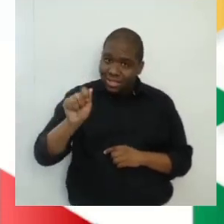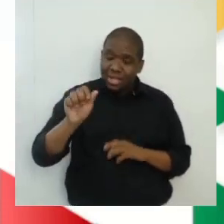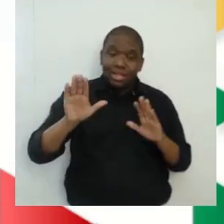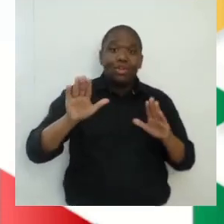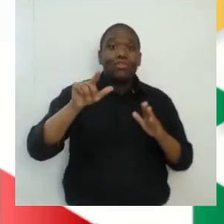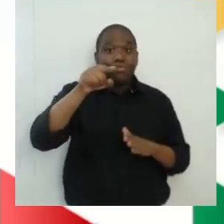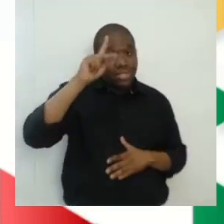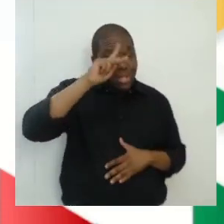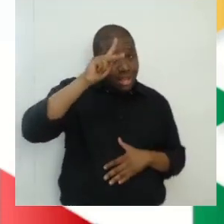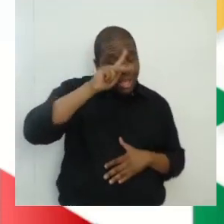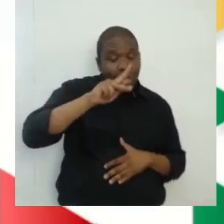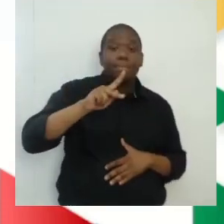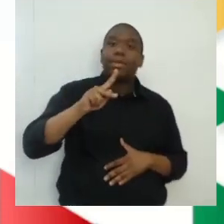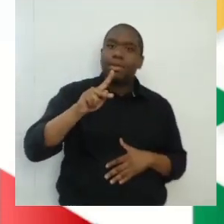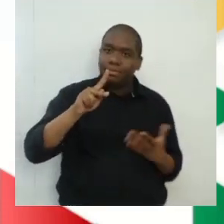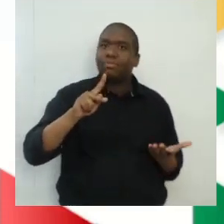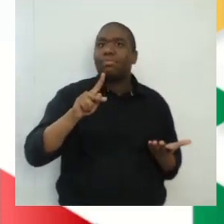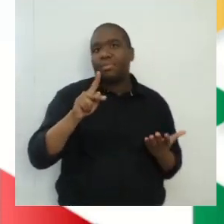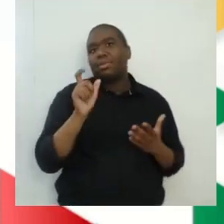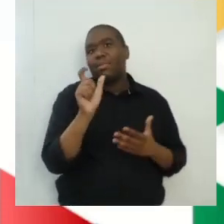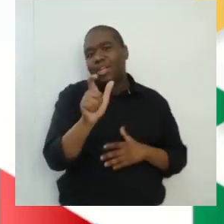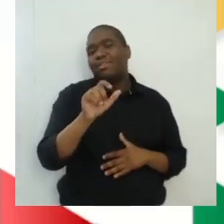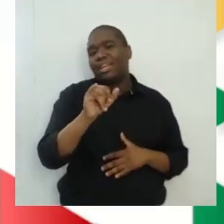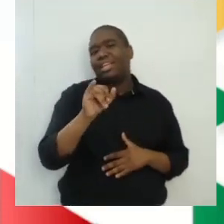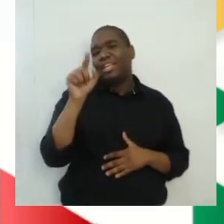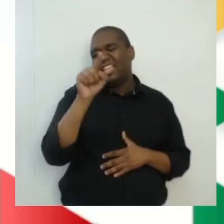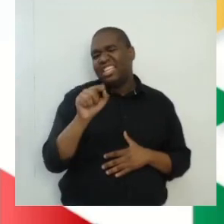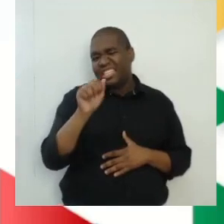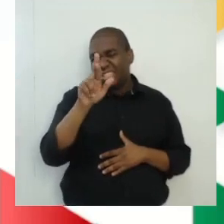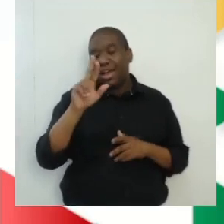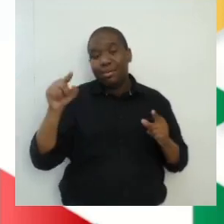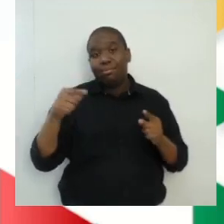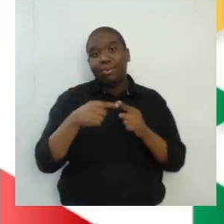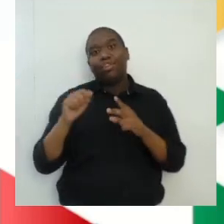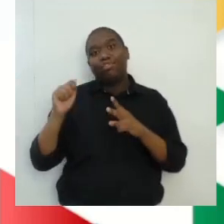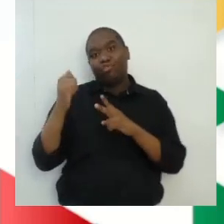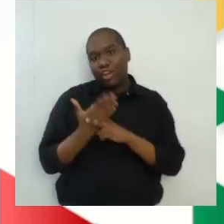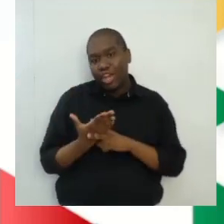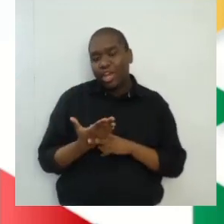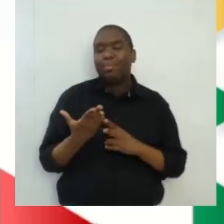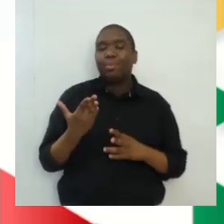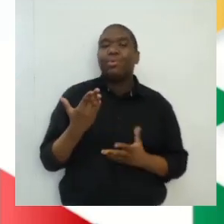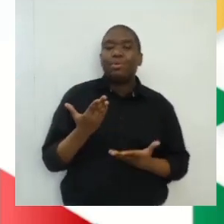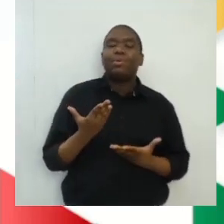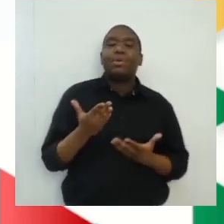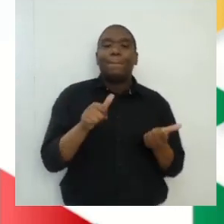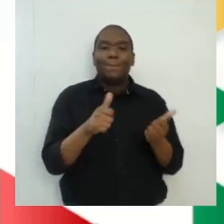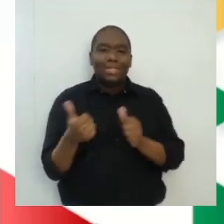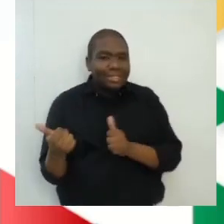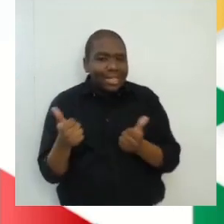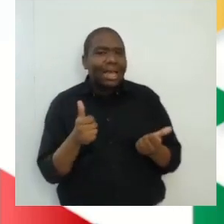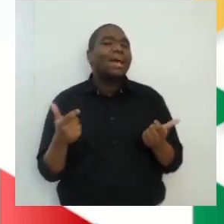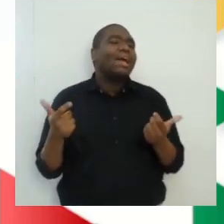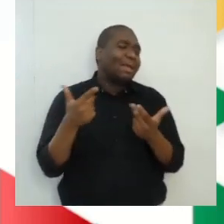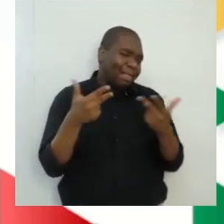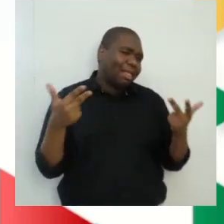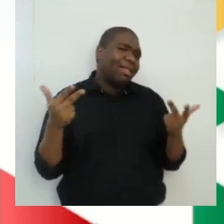do sufixo isar, que forma os verbos atualizar, batizar e